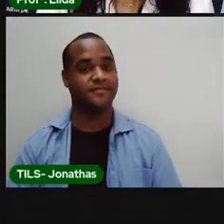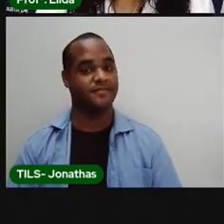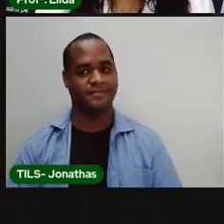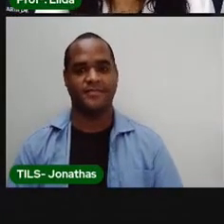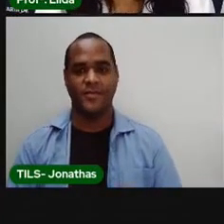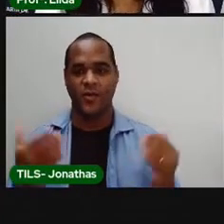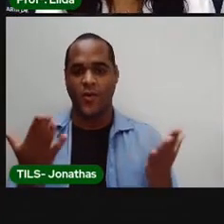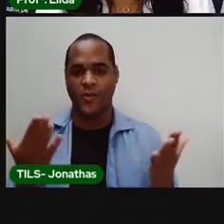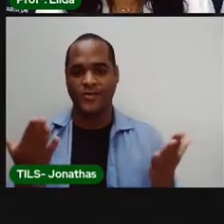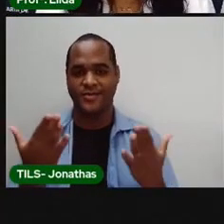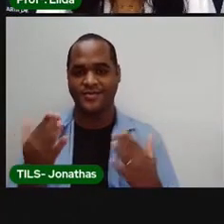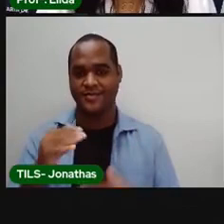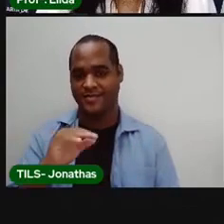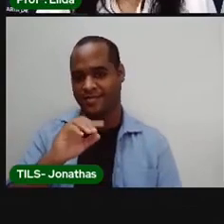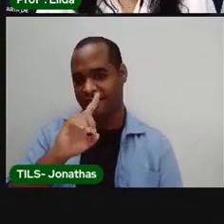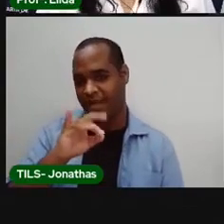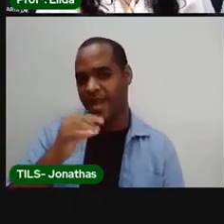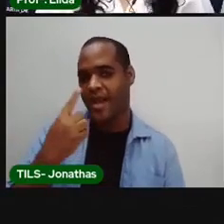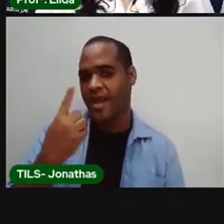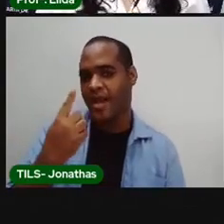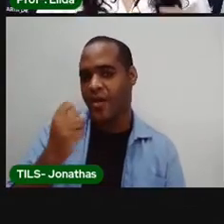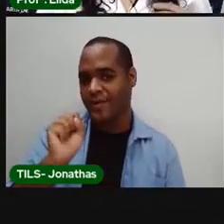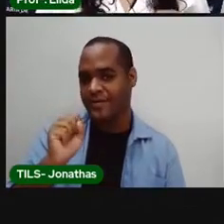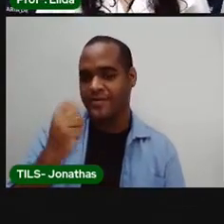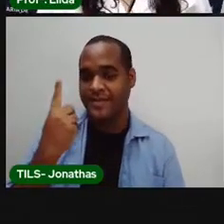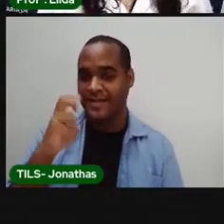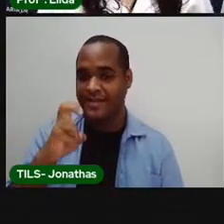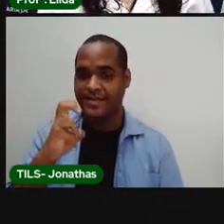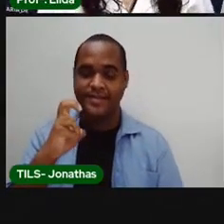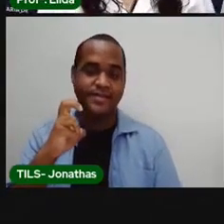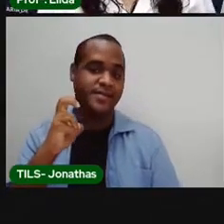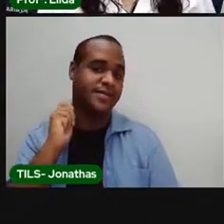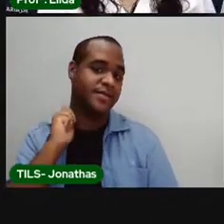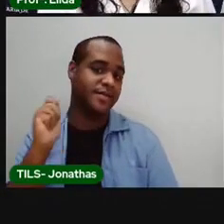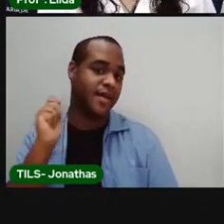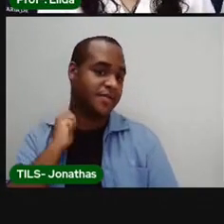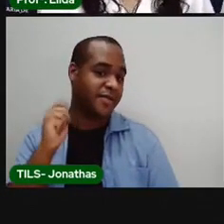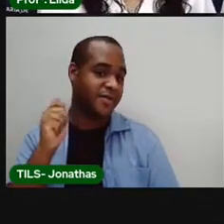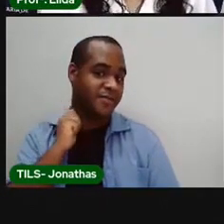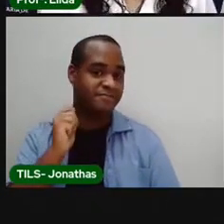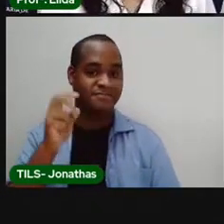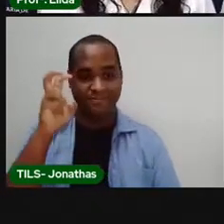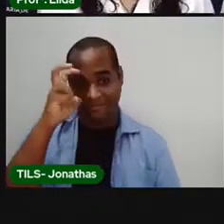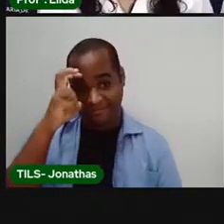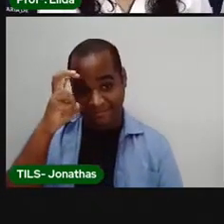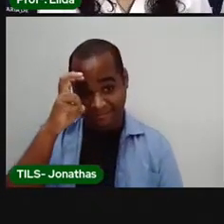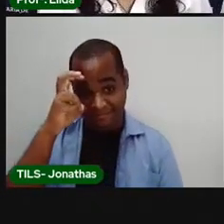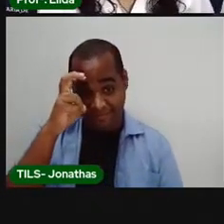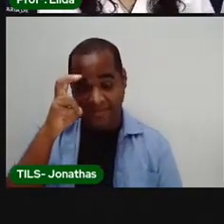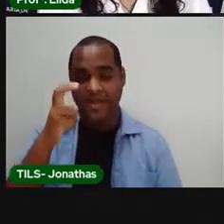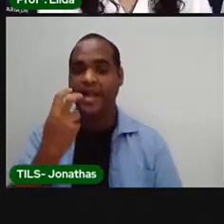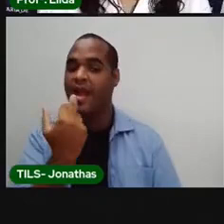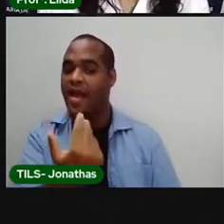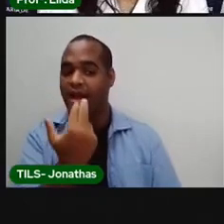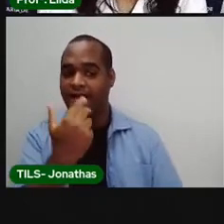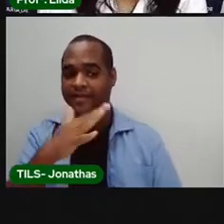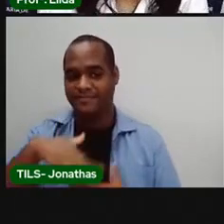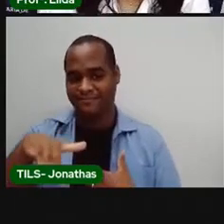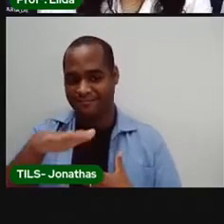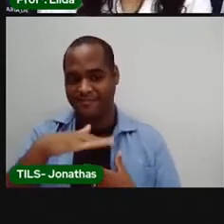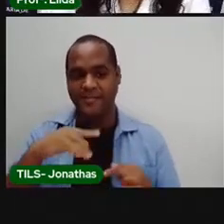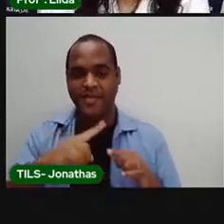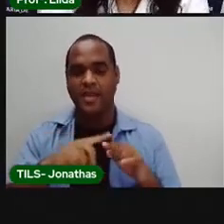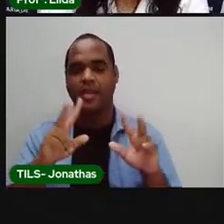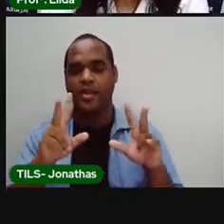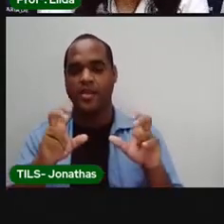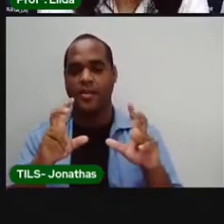Hoje, aula 8, dia 5 de abril, uma quinta-feira. E a área é linguagem e o tema